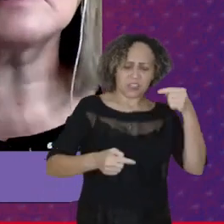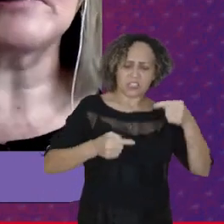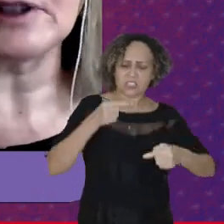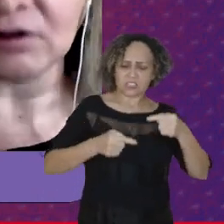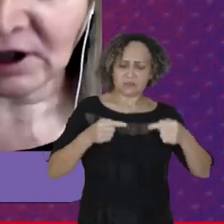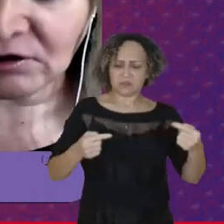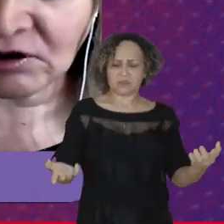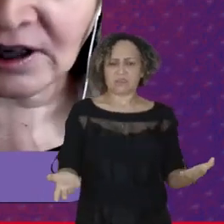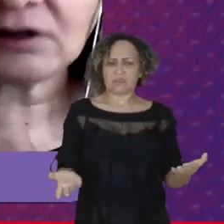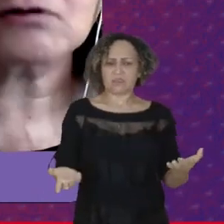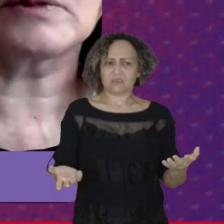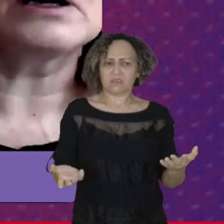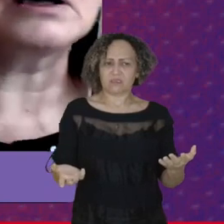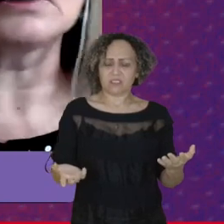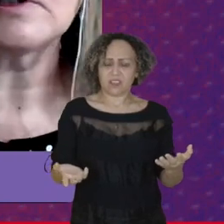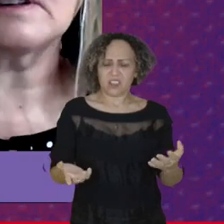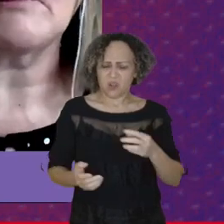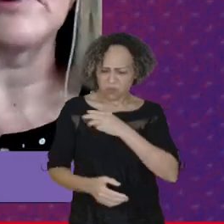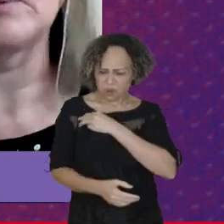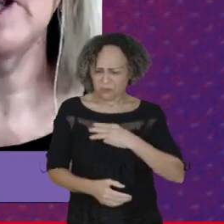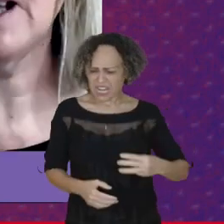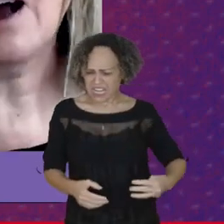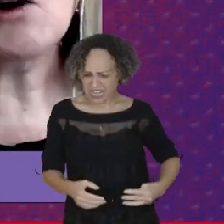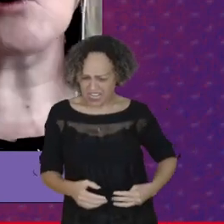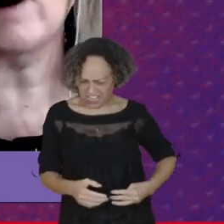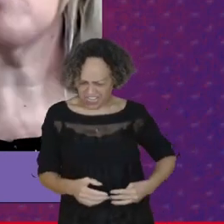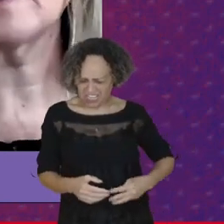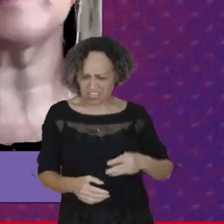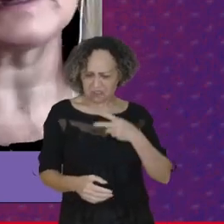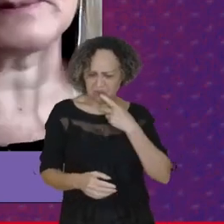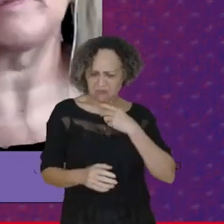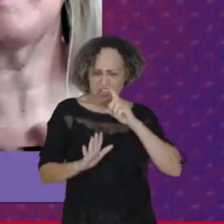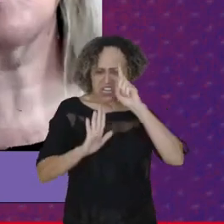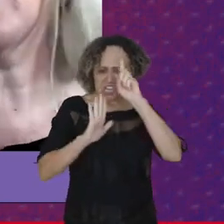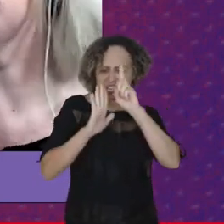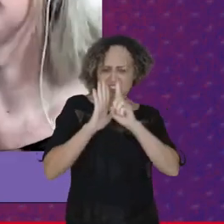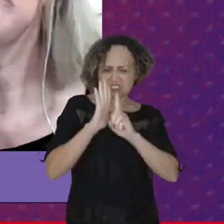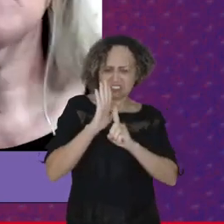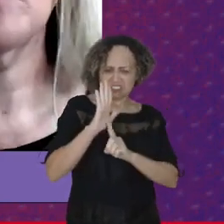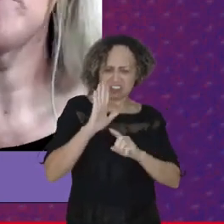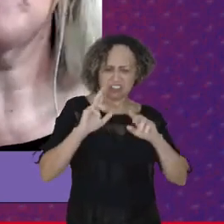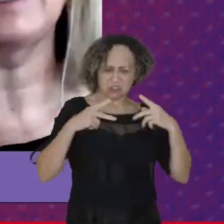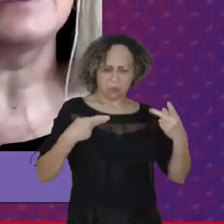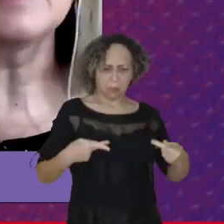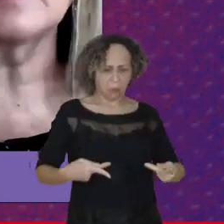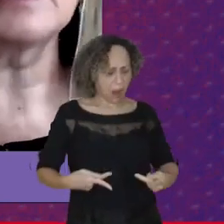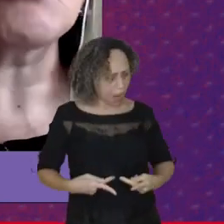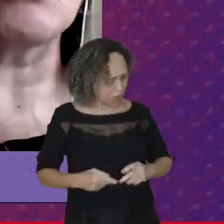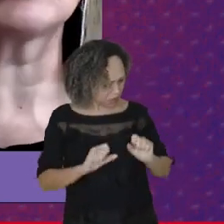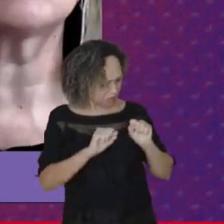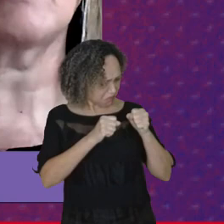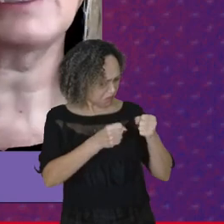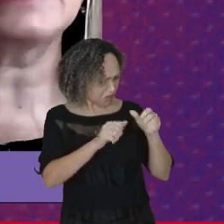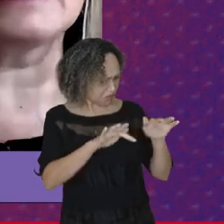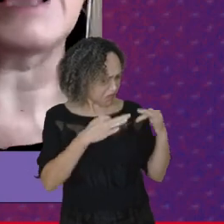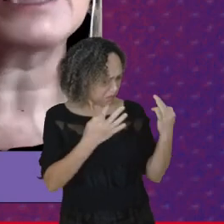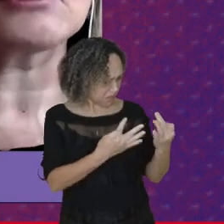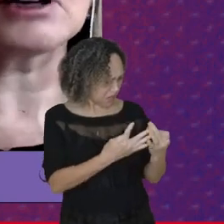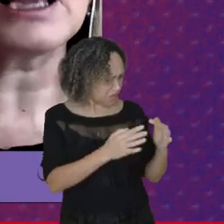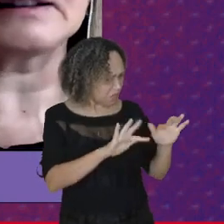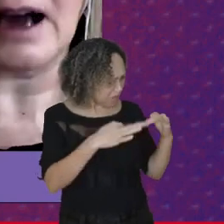que se diz defensora de direitos humanos e da família, com uma concepção de família que não condiz